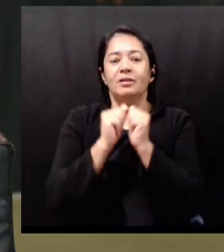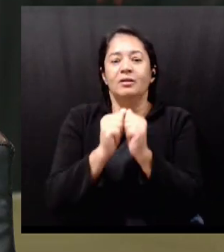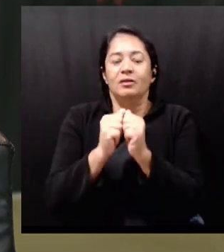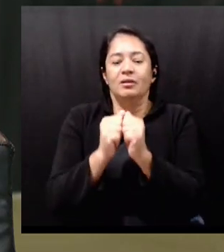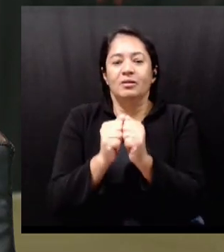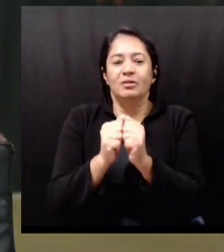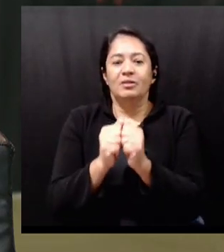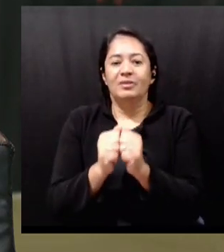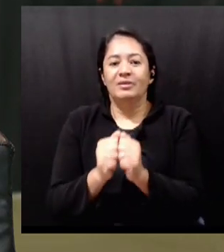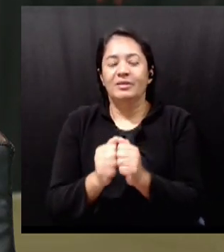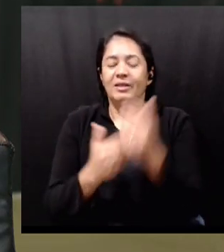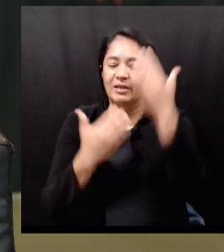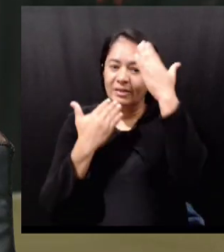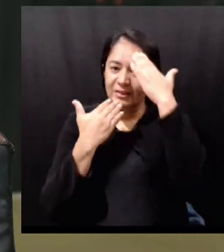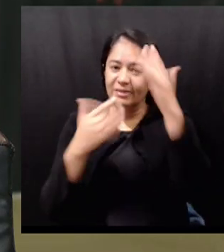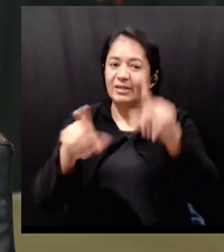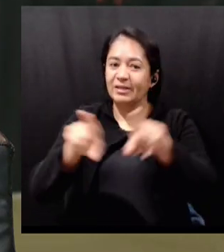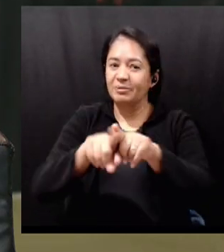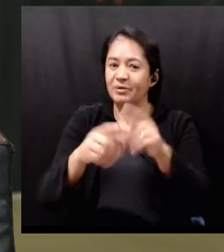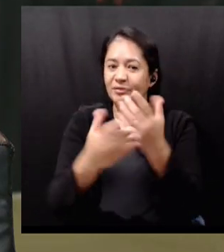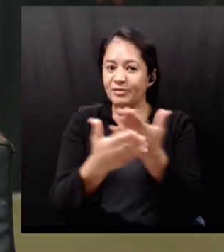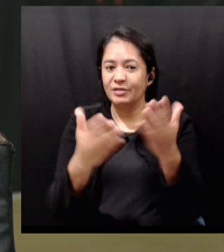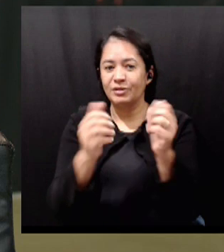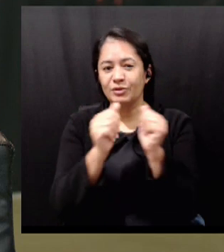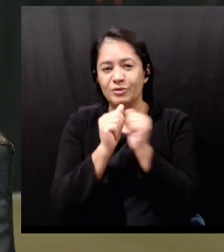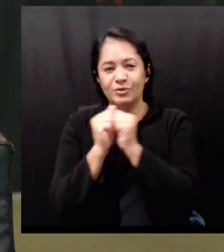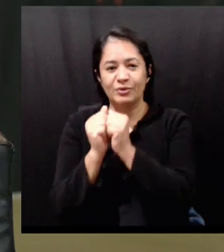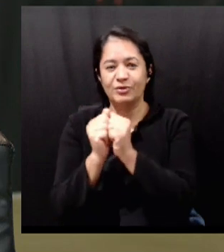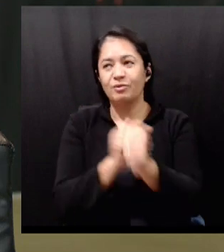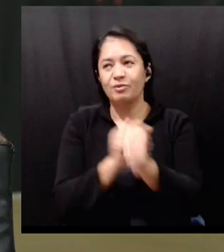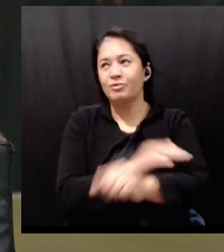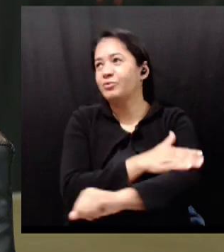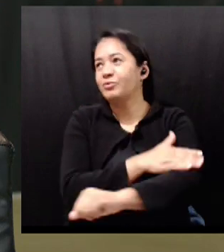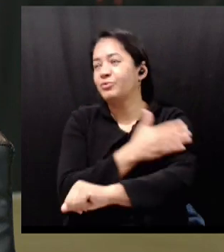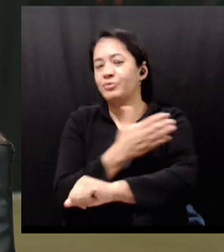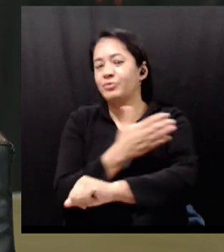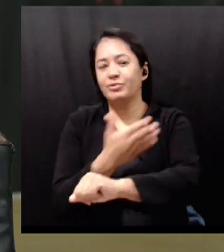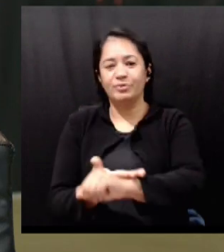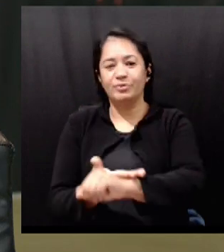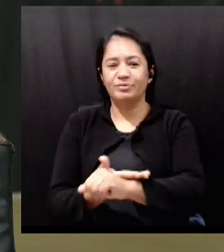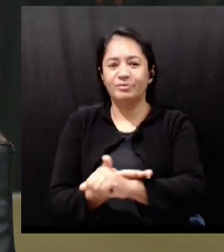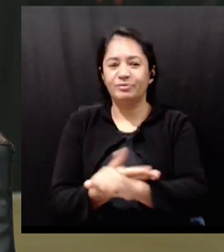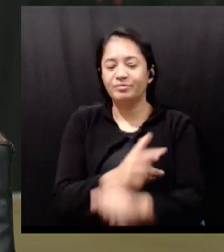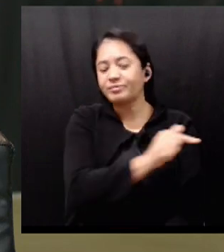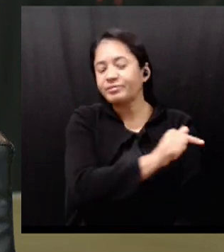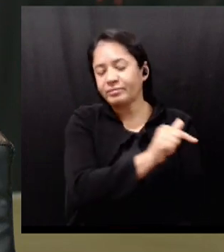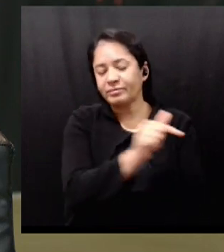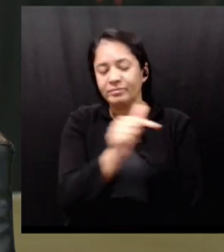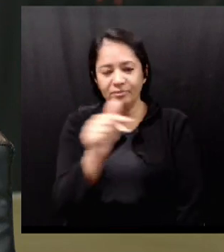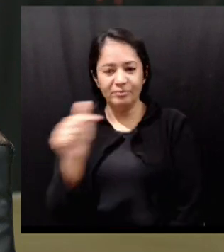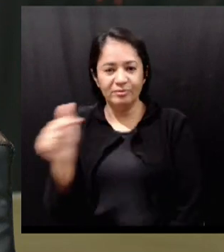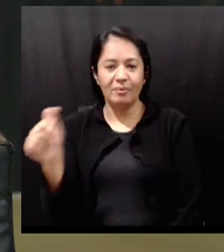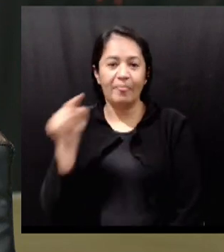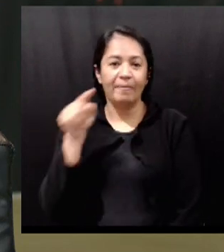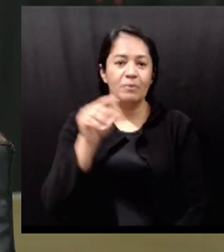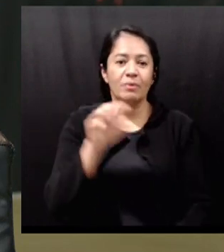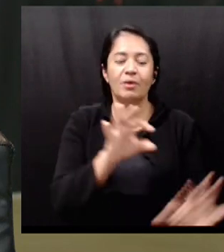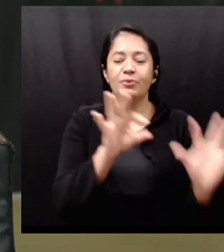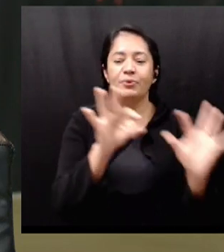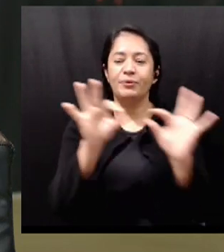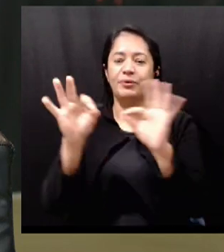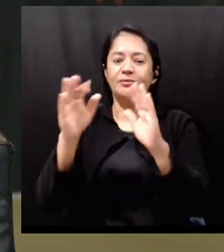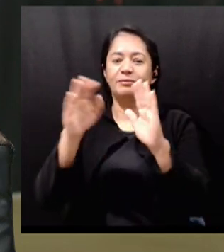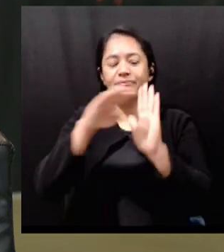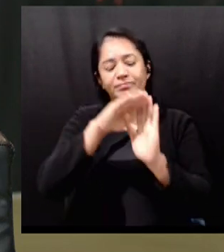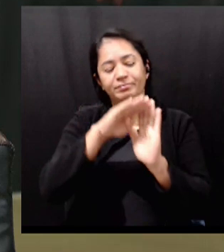agradecer você que esteve com a gente durante todo esse tempo, né? Toda essa semana, você que acompanha a nossa programação da TV Câmara